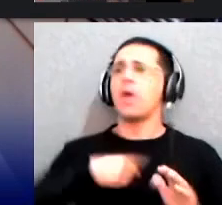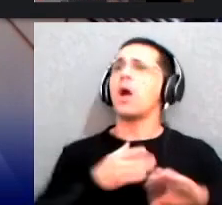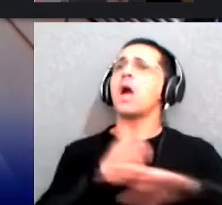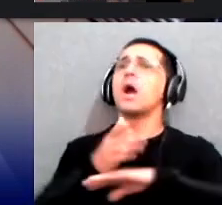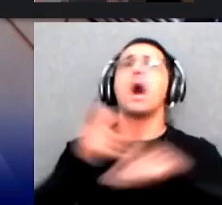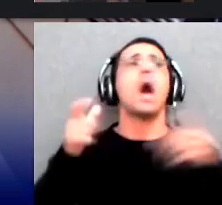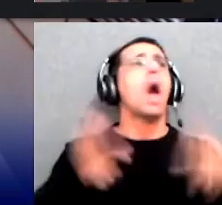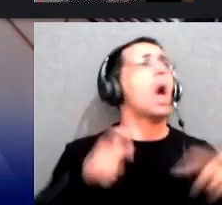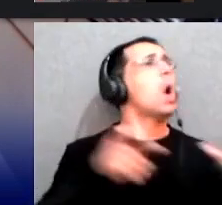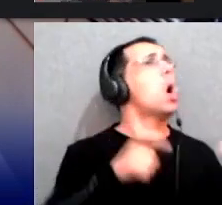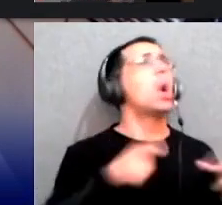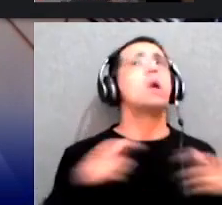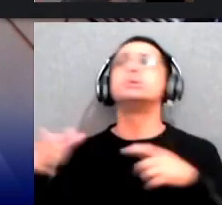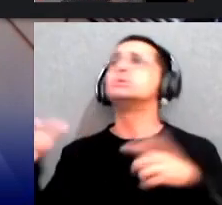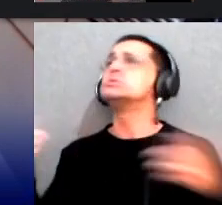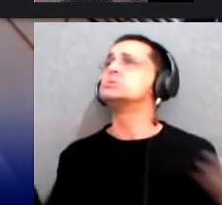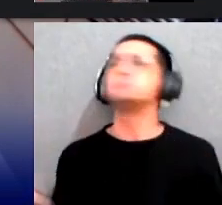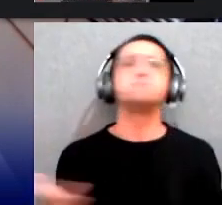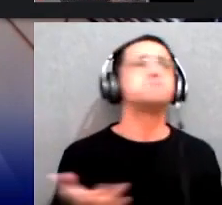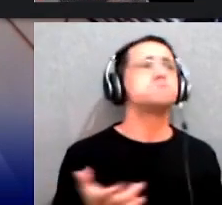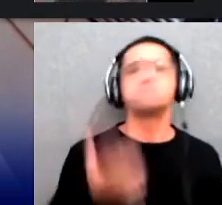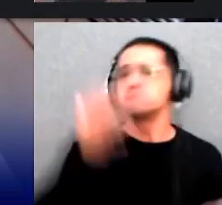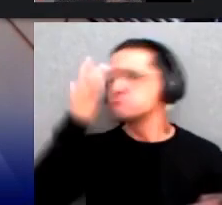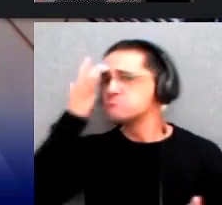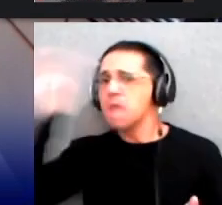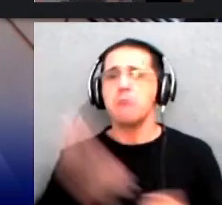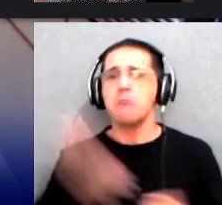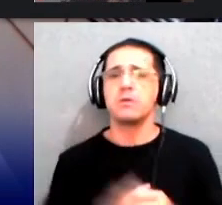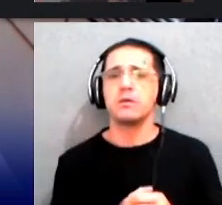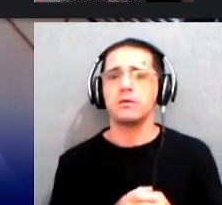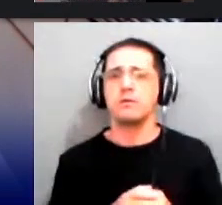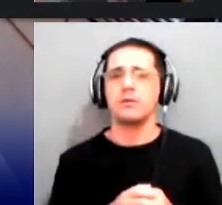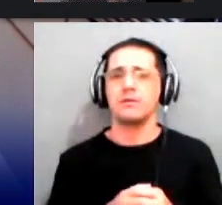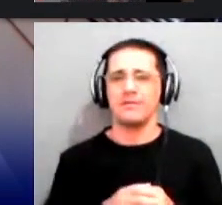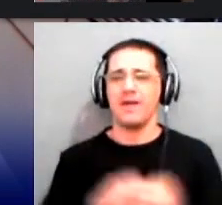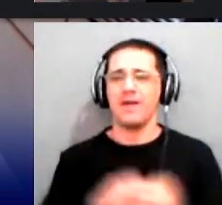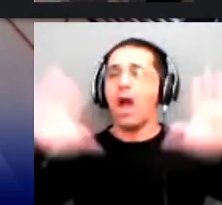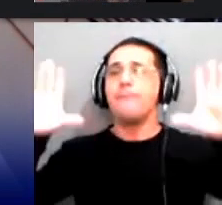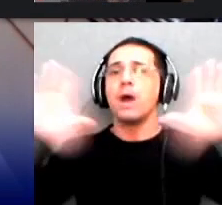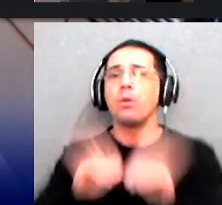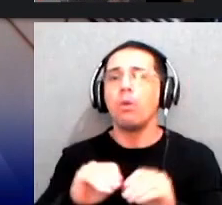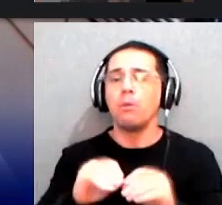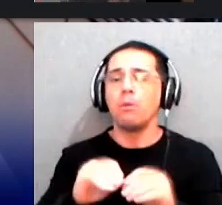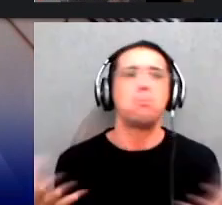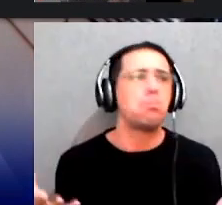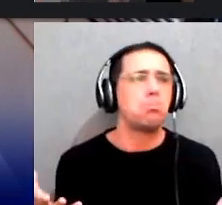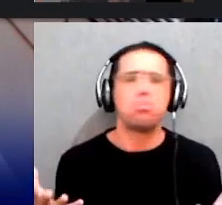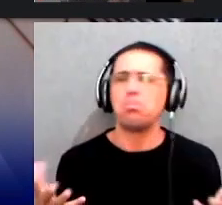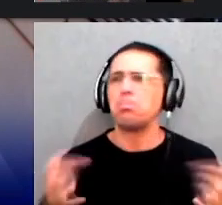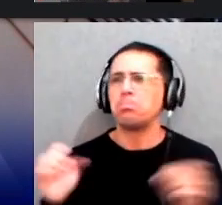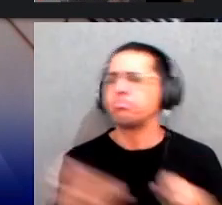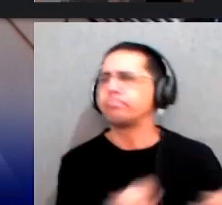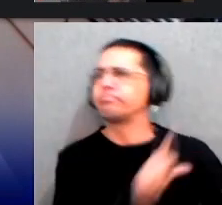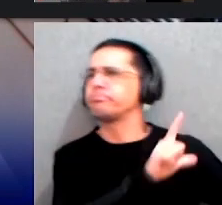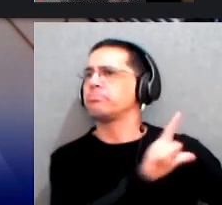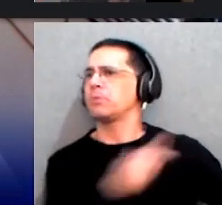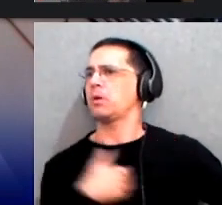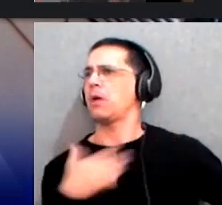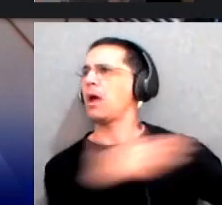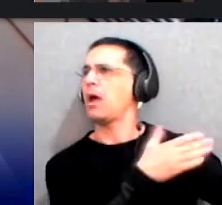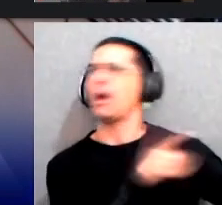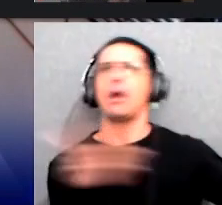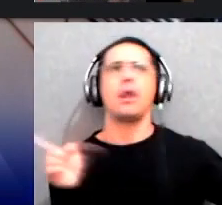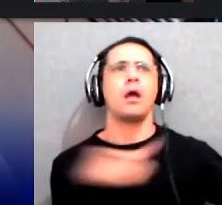nesse ambiente com o Écio e os outros e o júri aconteceu em outro lugar. Então, vejam que coisa absolutamente absurda que